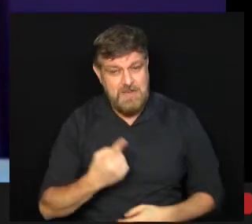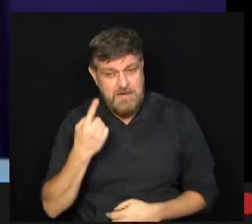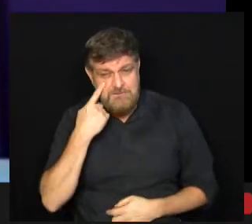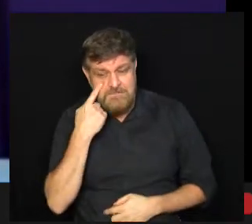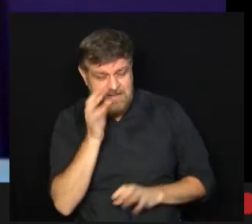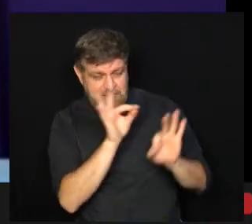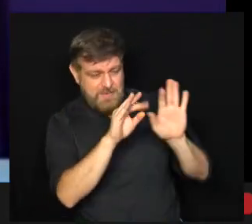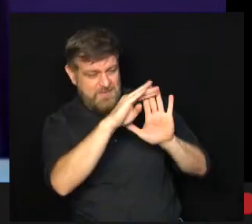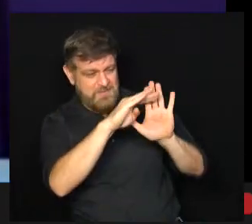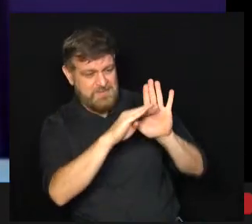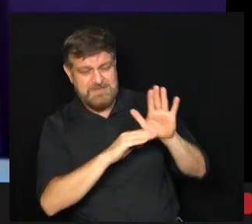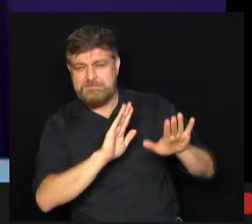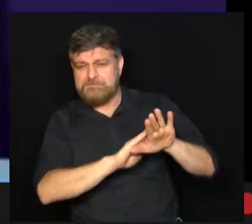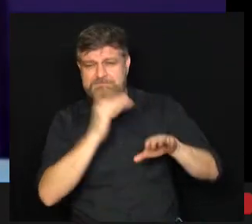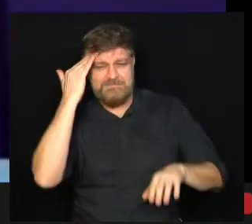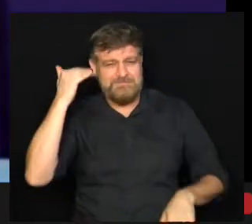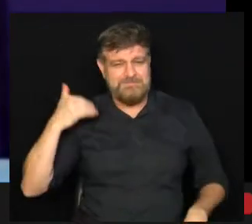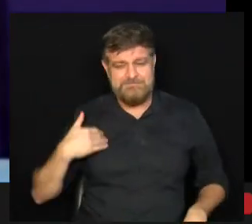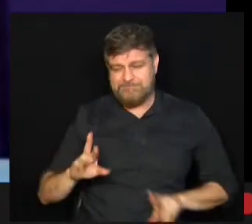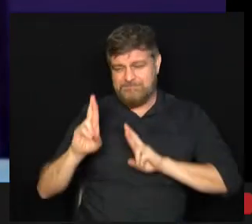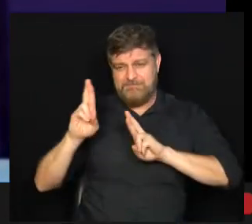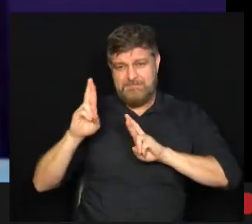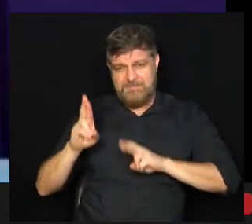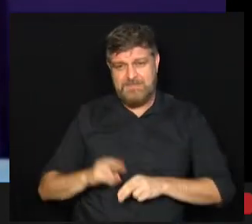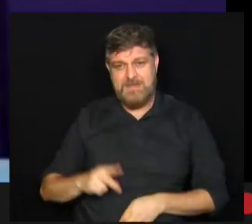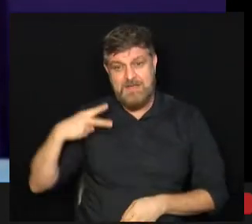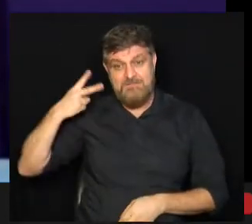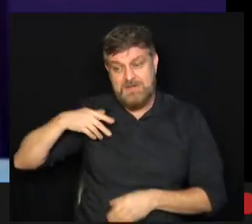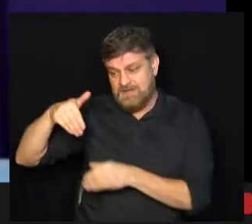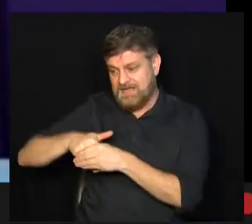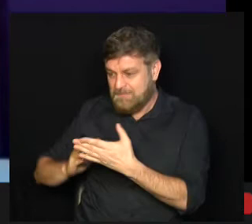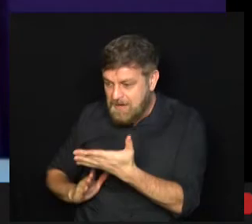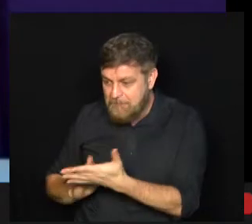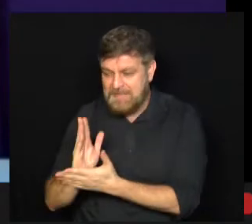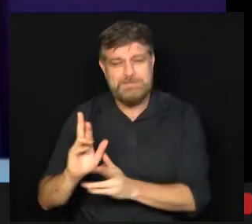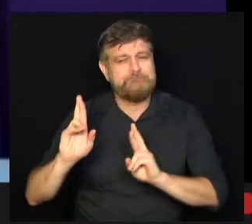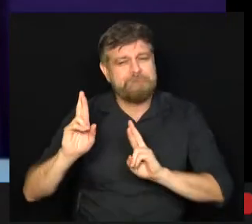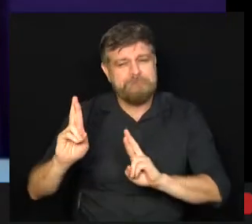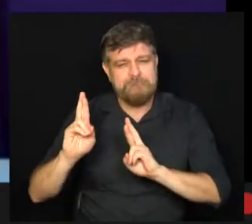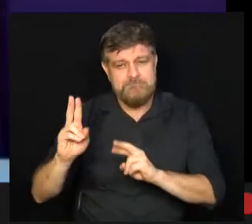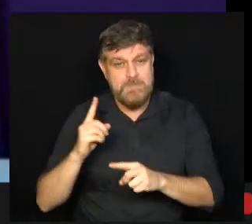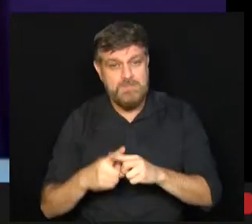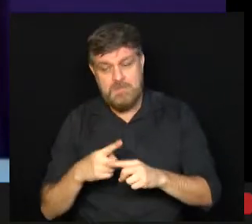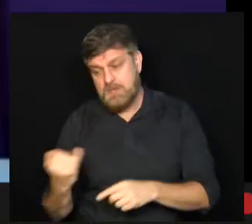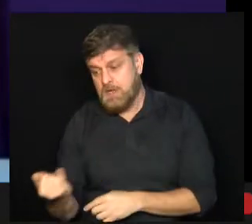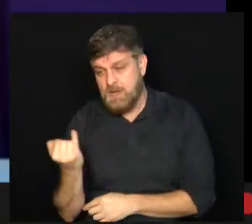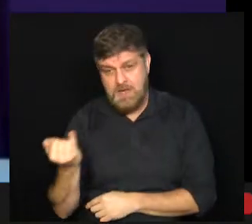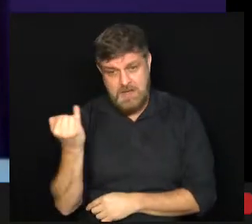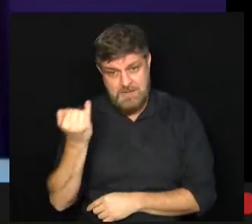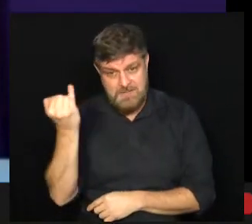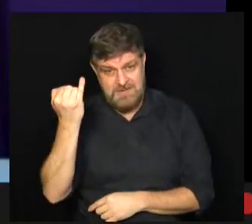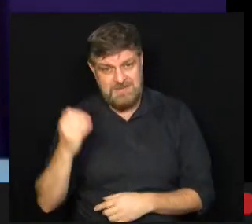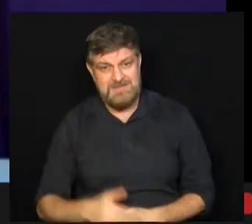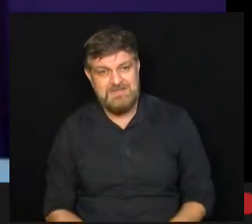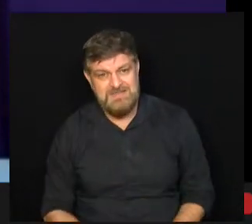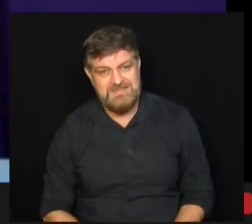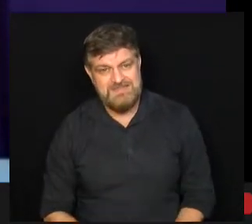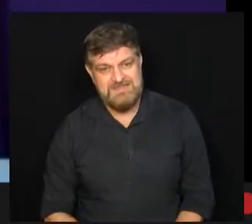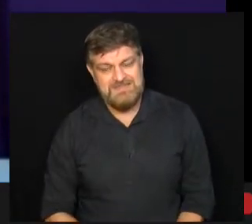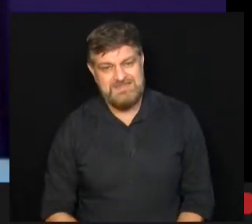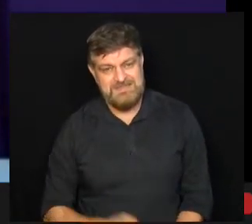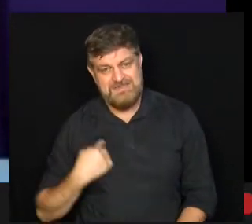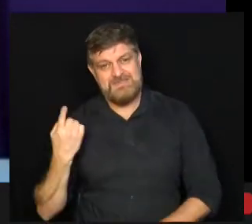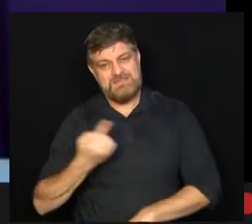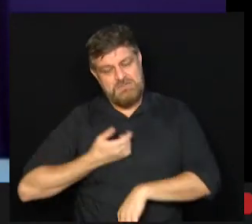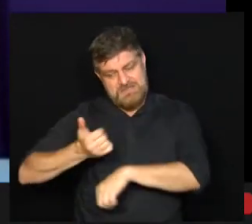projeto. Espero muito que seja realmente aprovado, porque é realmente muito importante a